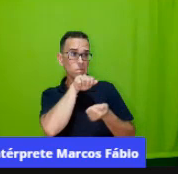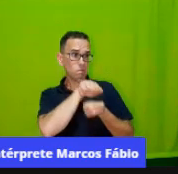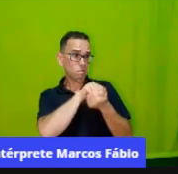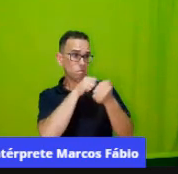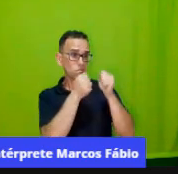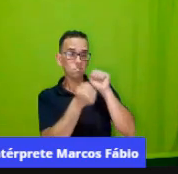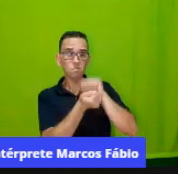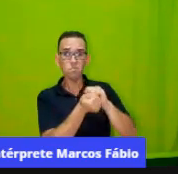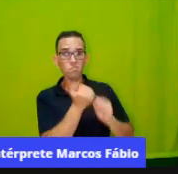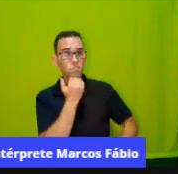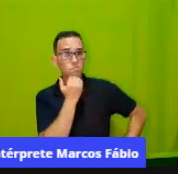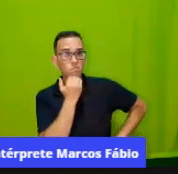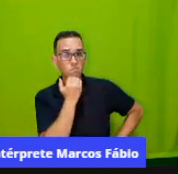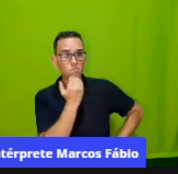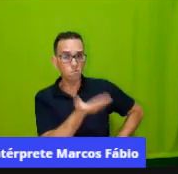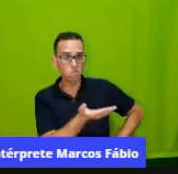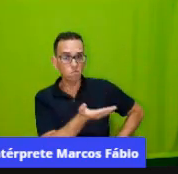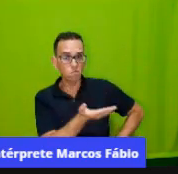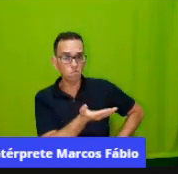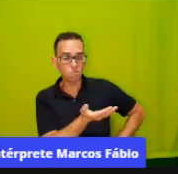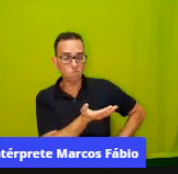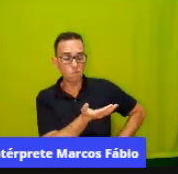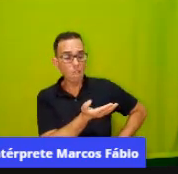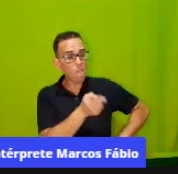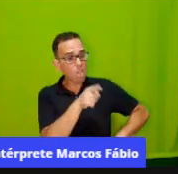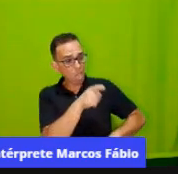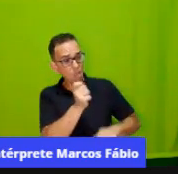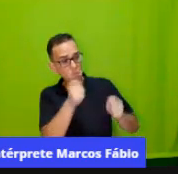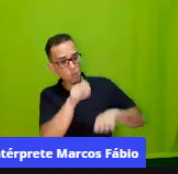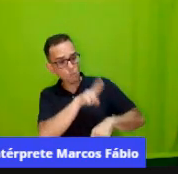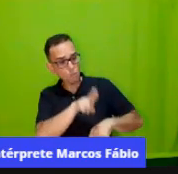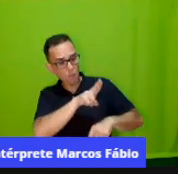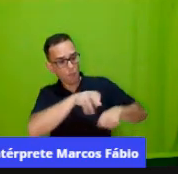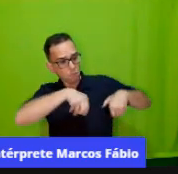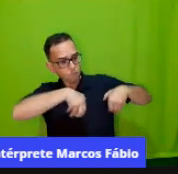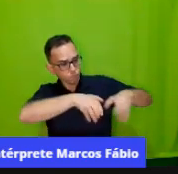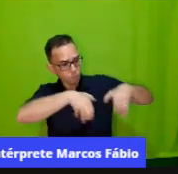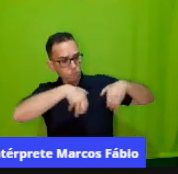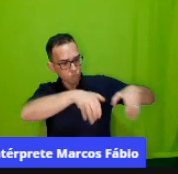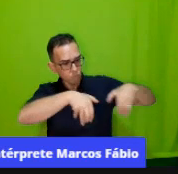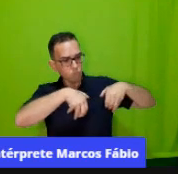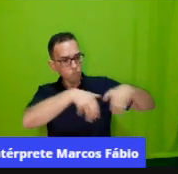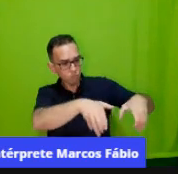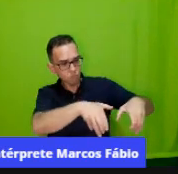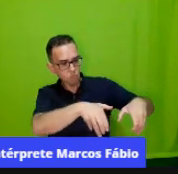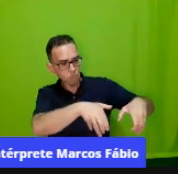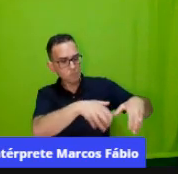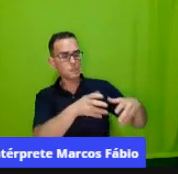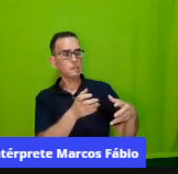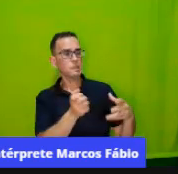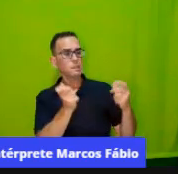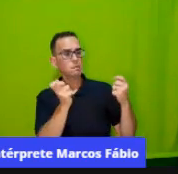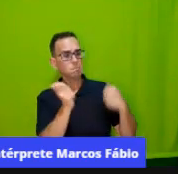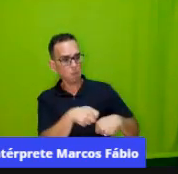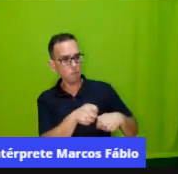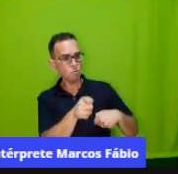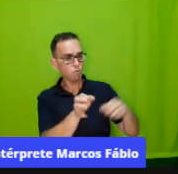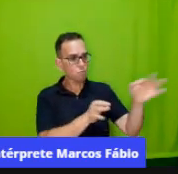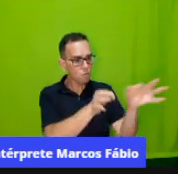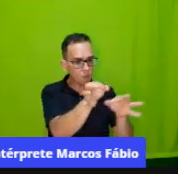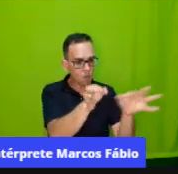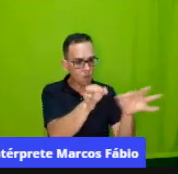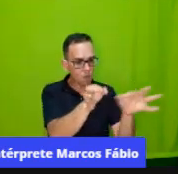na cadeira de rodas. Então, por mais que ele utiliza a cadeira de rodas como um instrumento, né, para locomoção, ela não